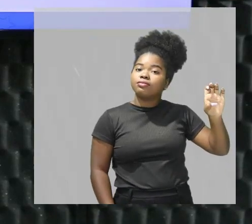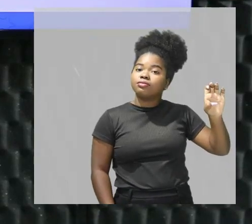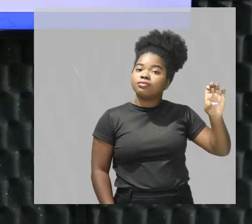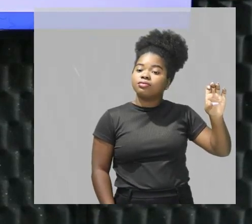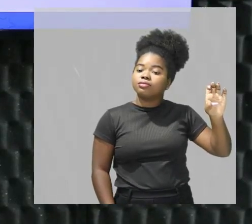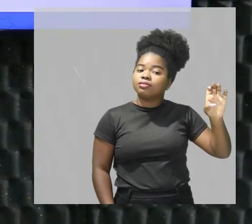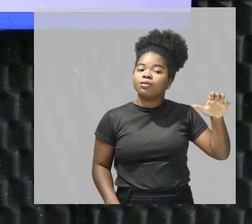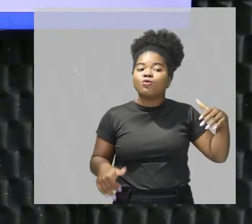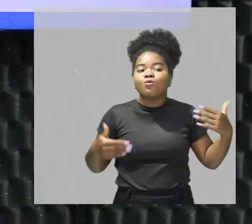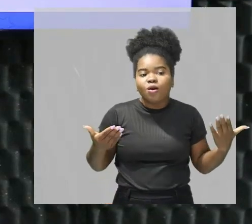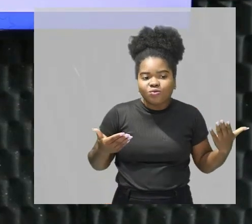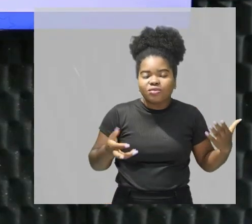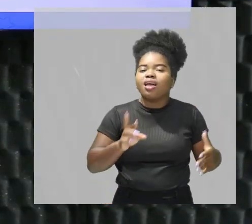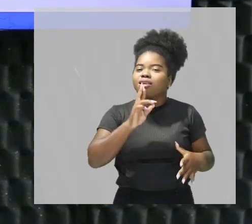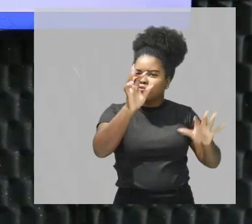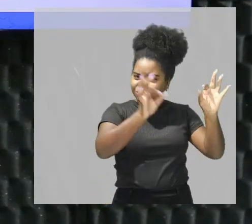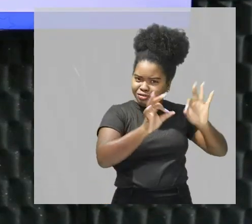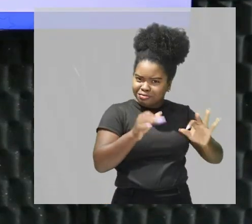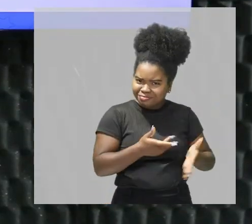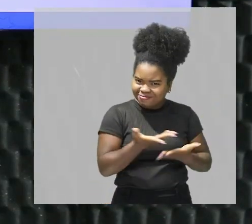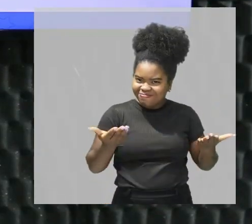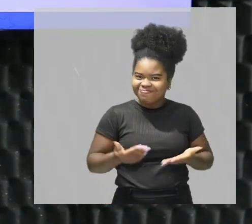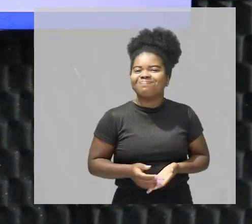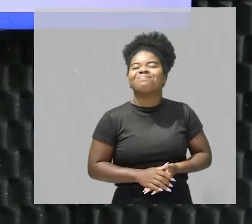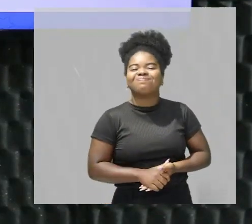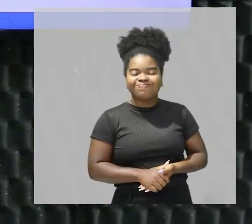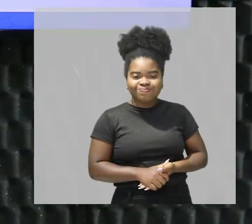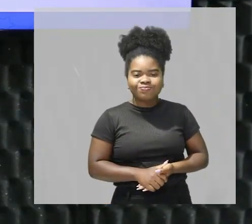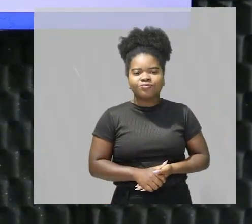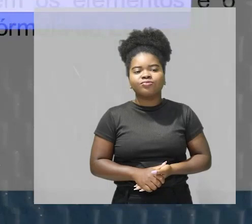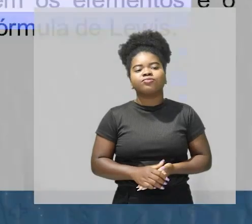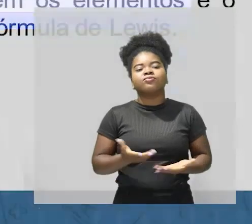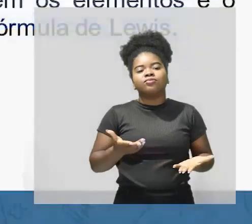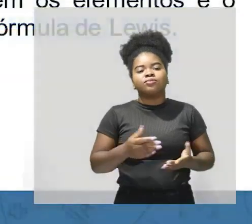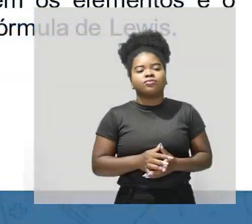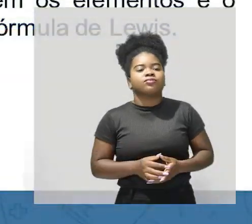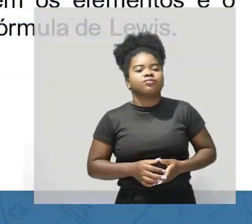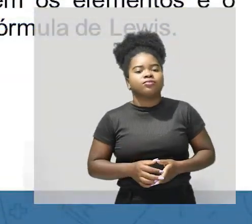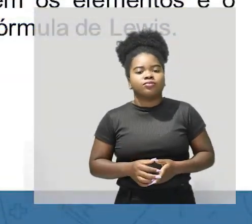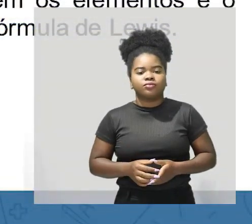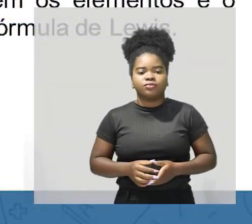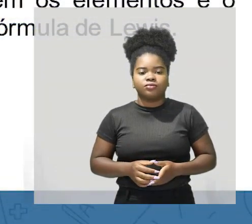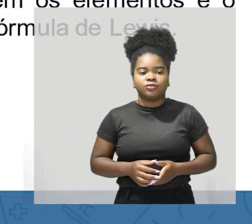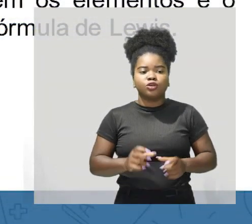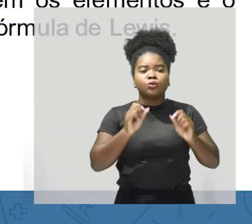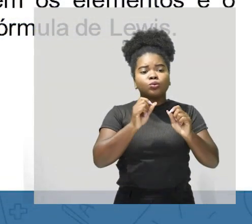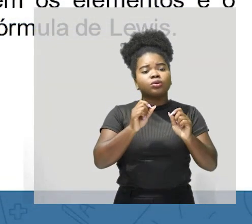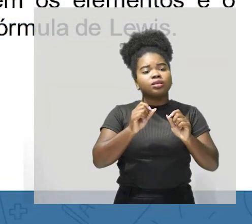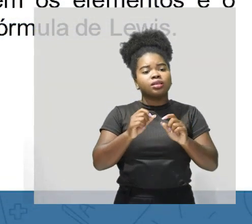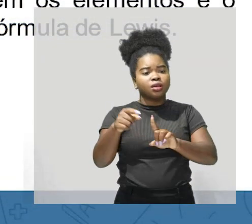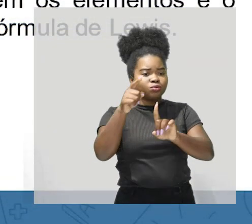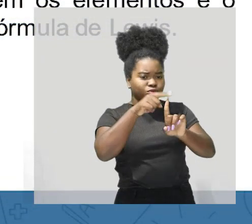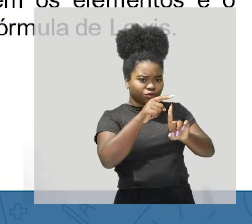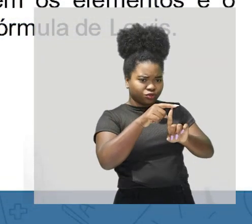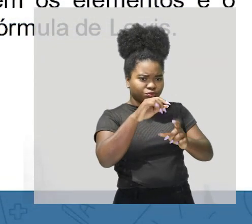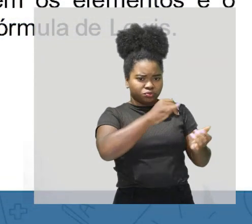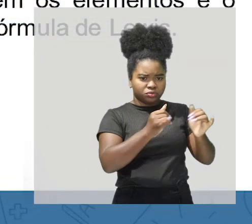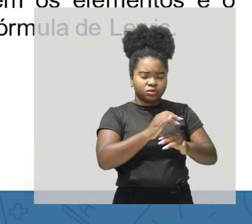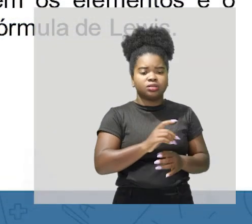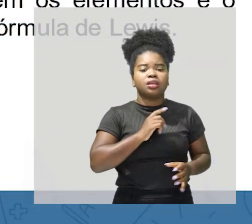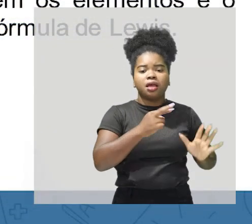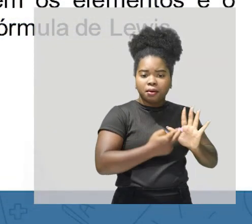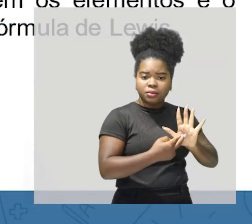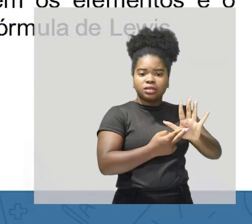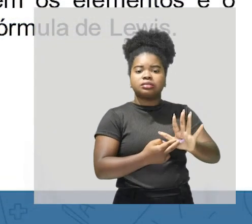planar, certo? Turminha, fórmula química representa o número e o tipo